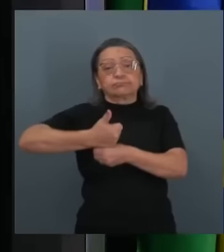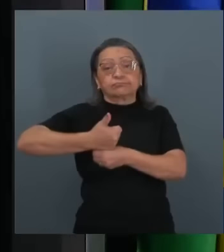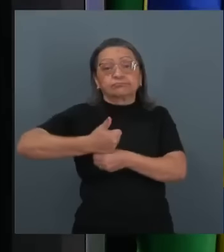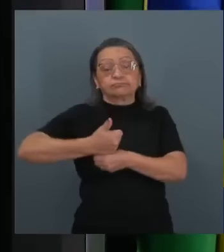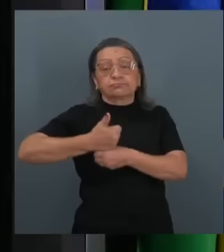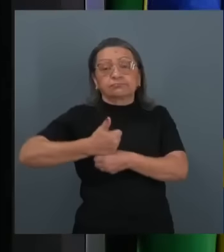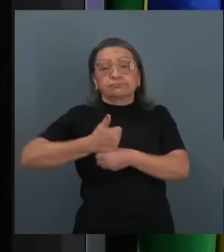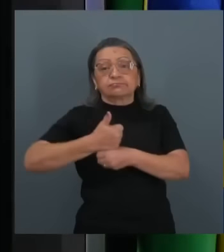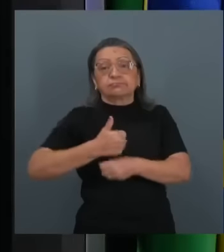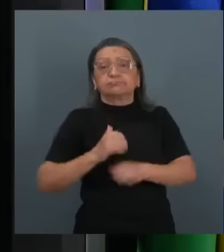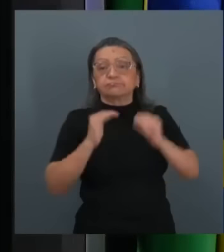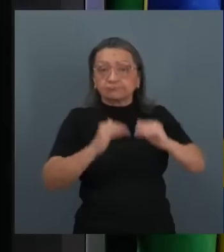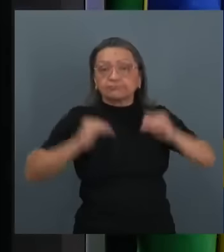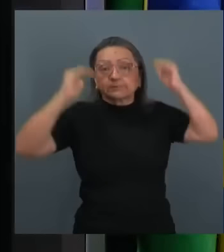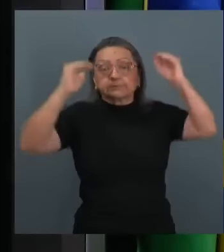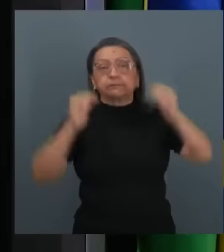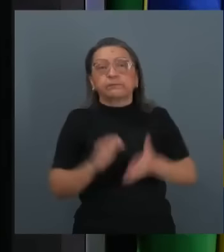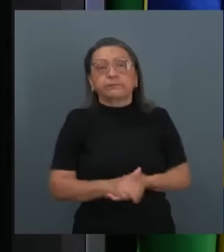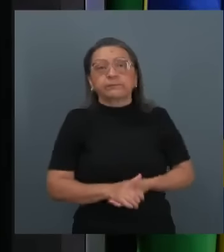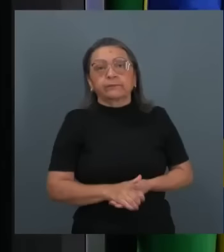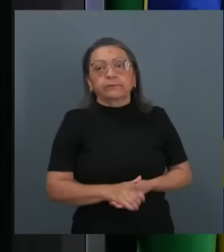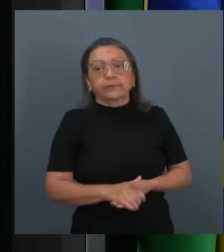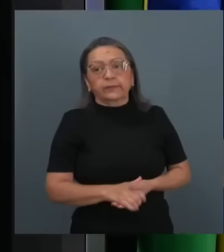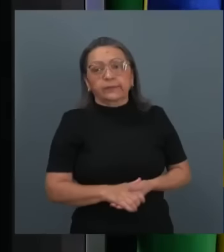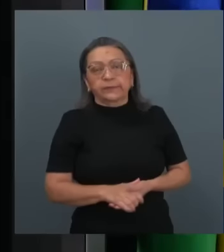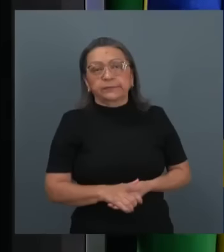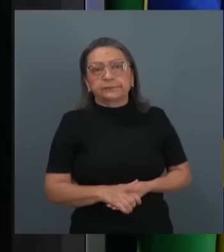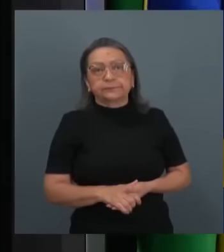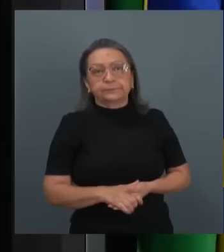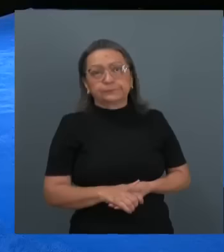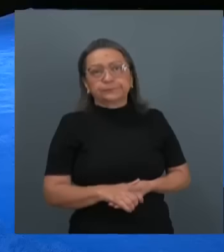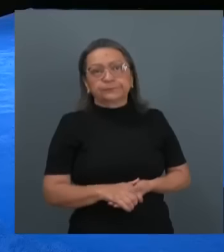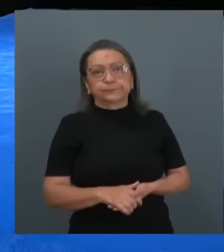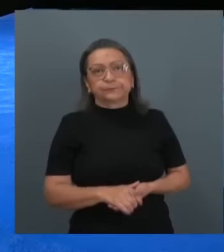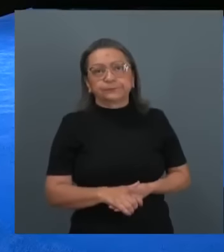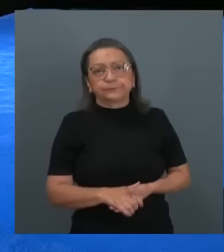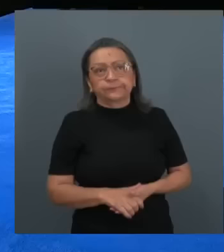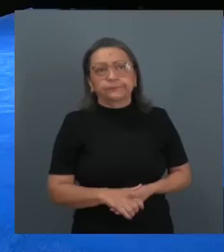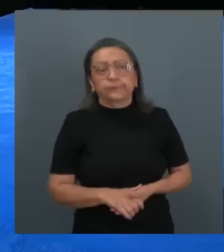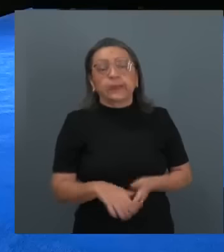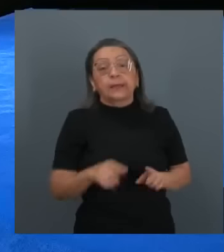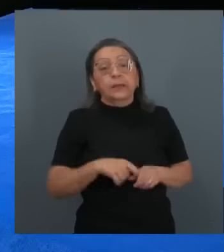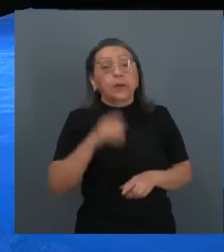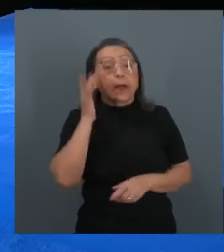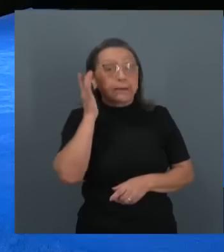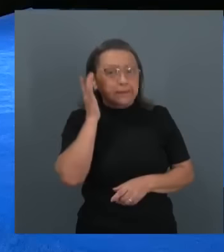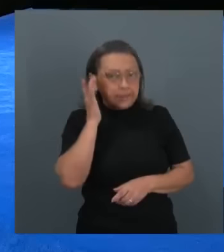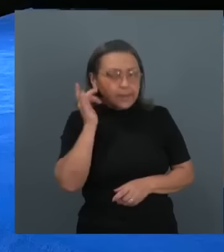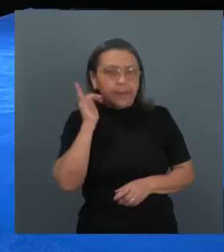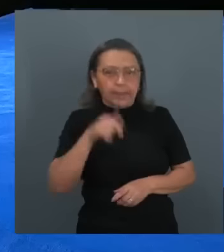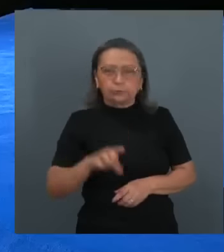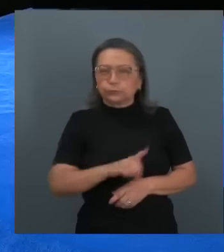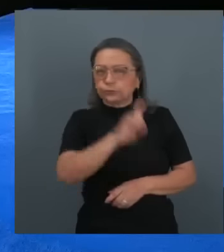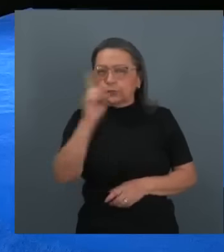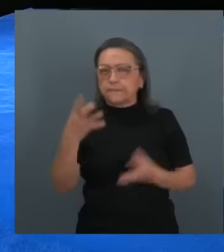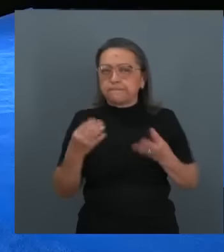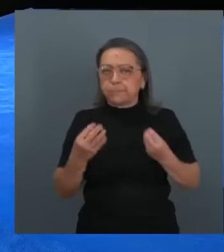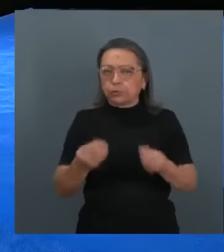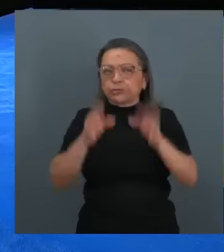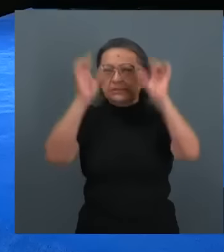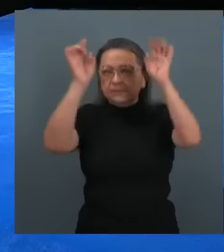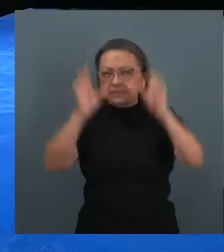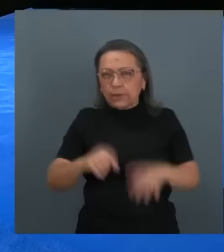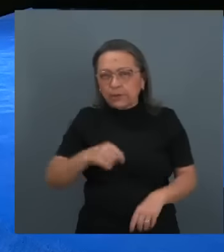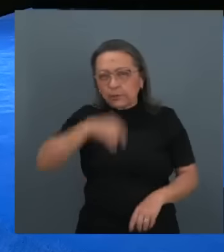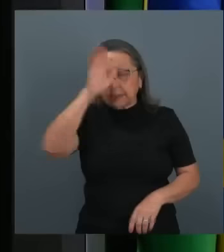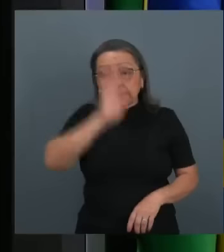Senhor presidente, se o senhor me der mais 1 minuto, eu me comprometo a encerrar, porque amanhã é uma data muito especial para o Brasil. Precisou acontecer tudo